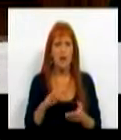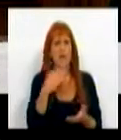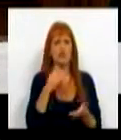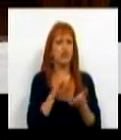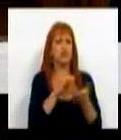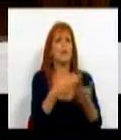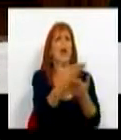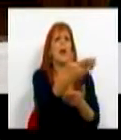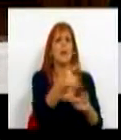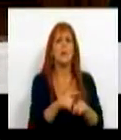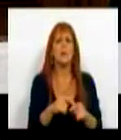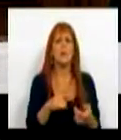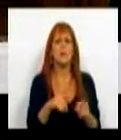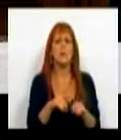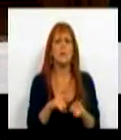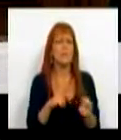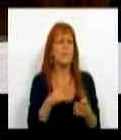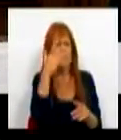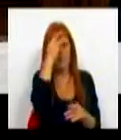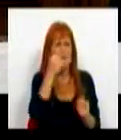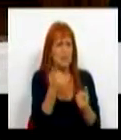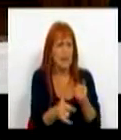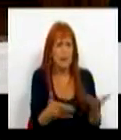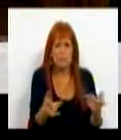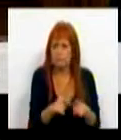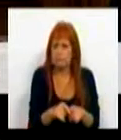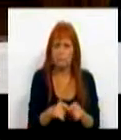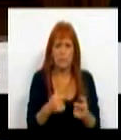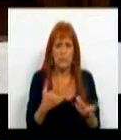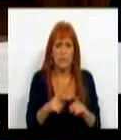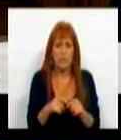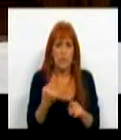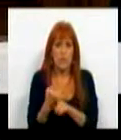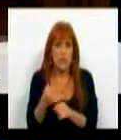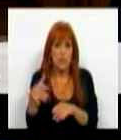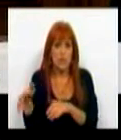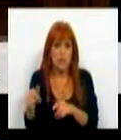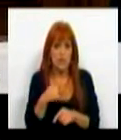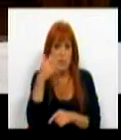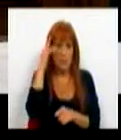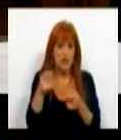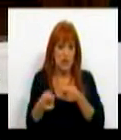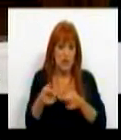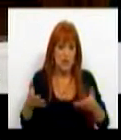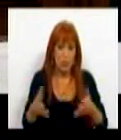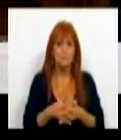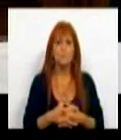conceda crédito ignorando completamente pareceres de risco, mas isso, enfim, são deficiências externas, são capacidades de gestão.